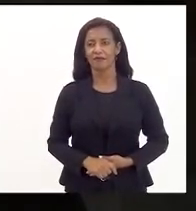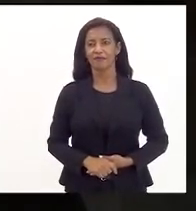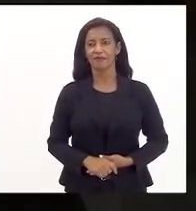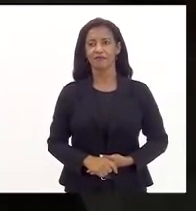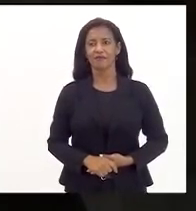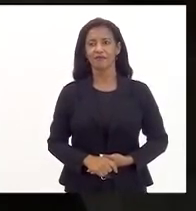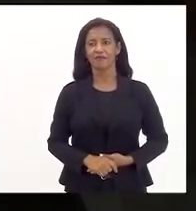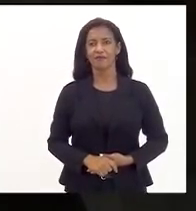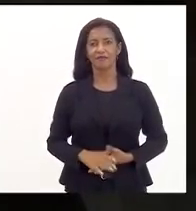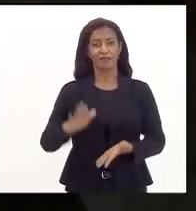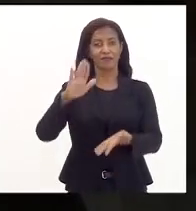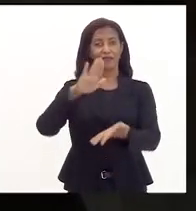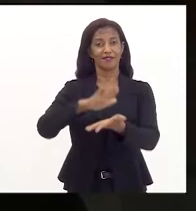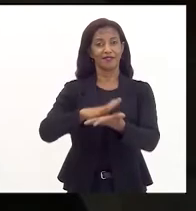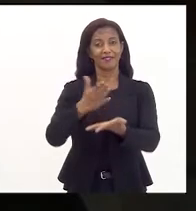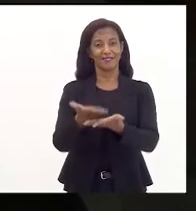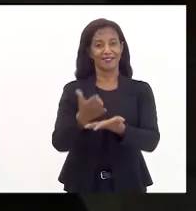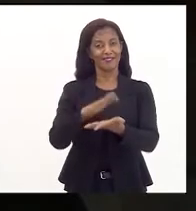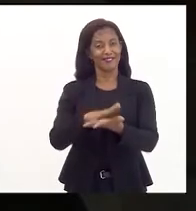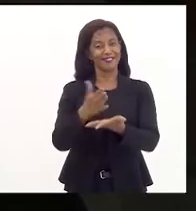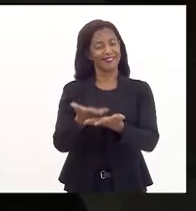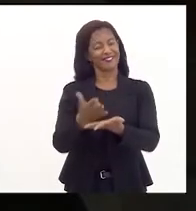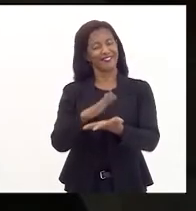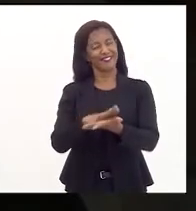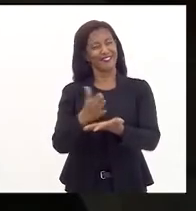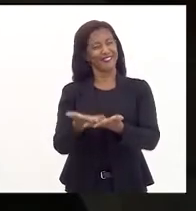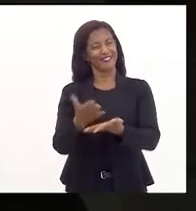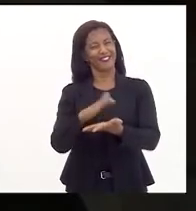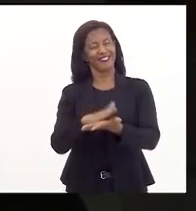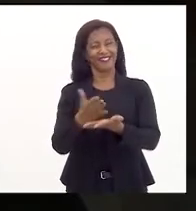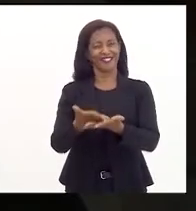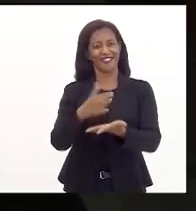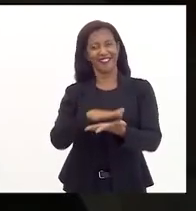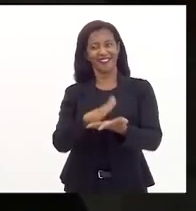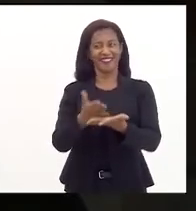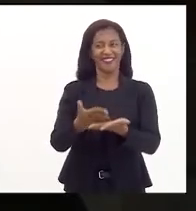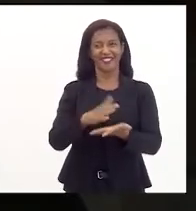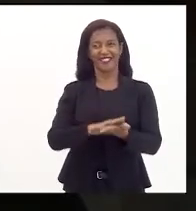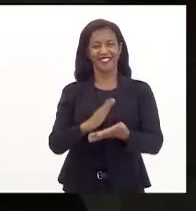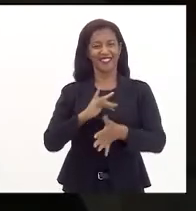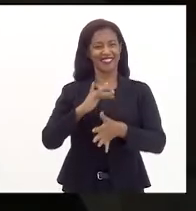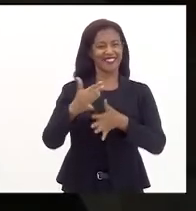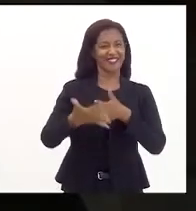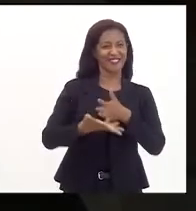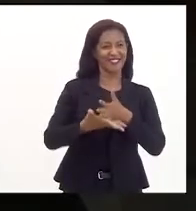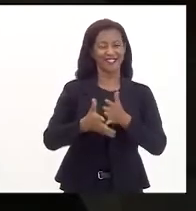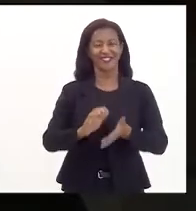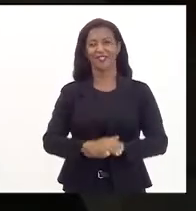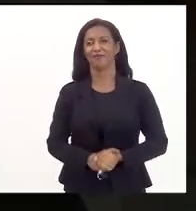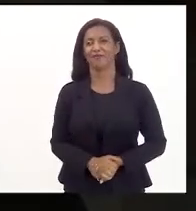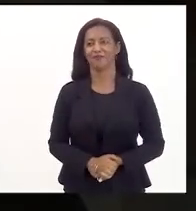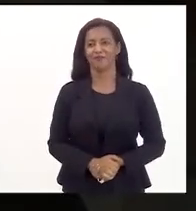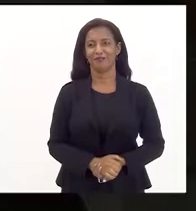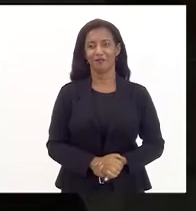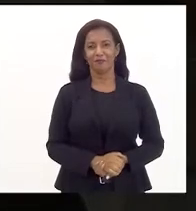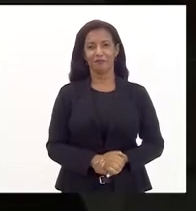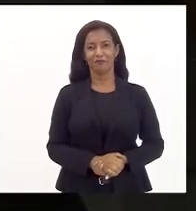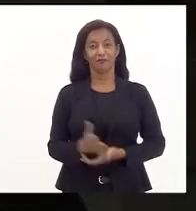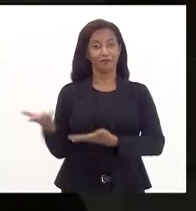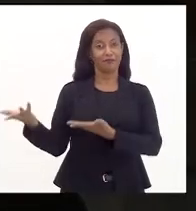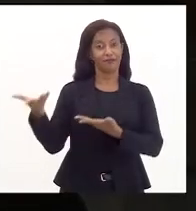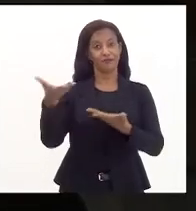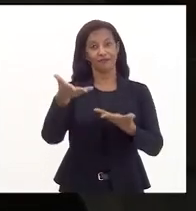Senhora intérprete da linguagem de Libra, que nos